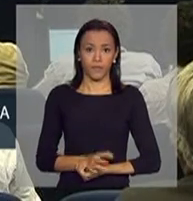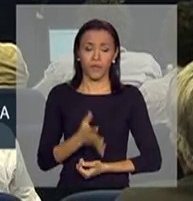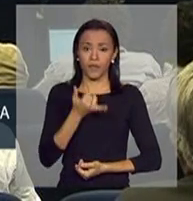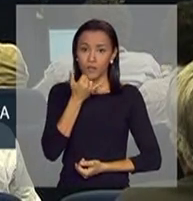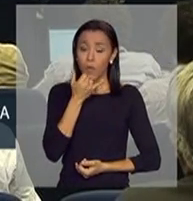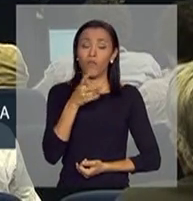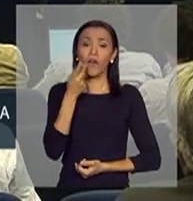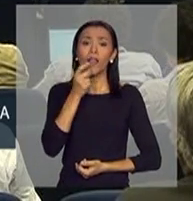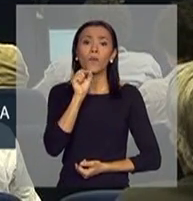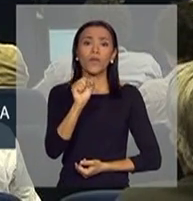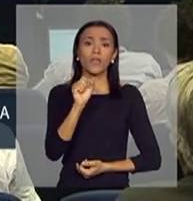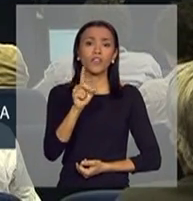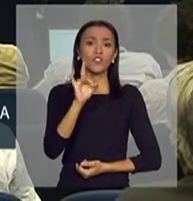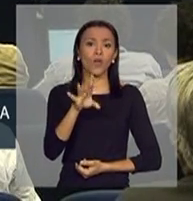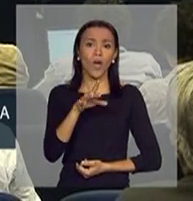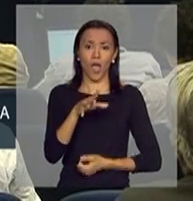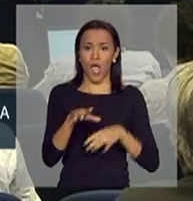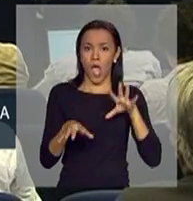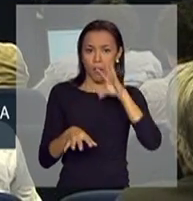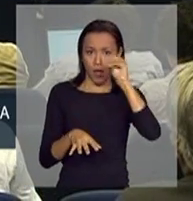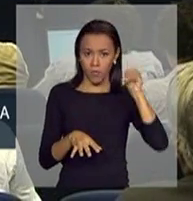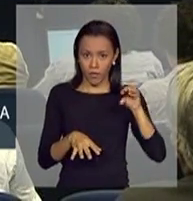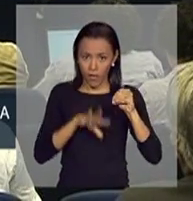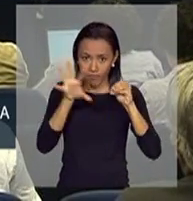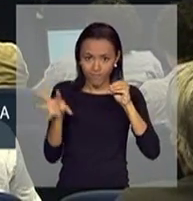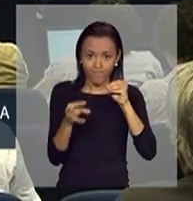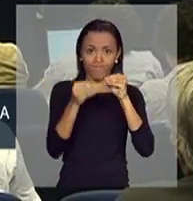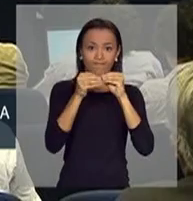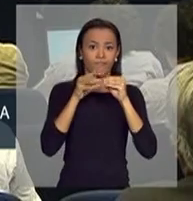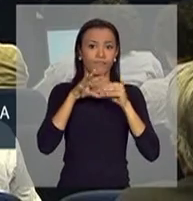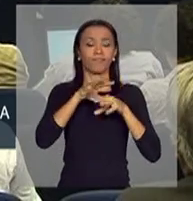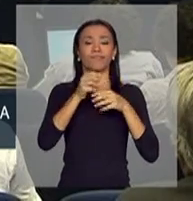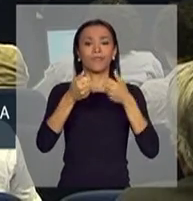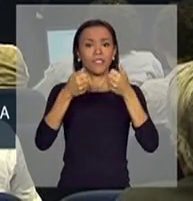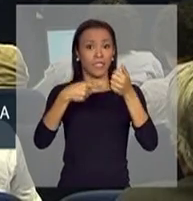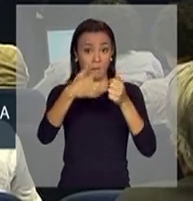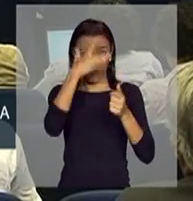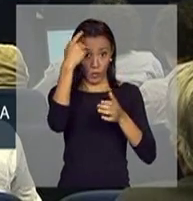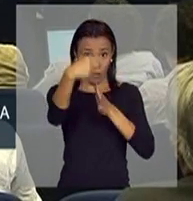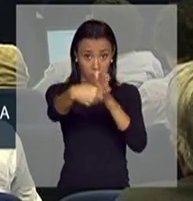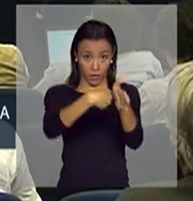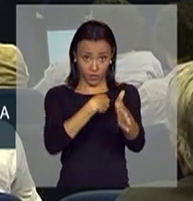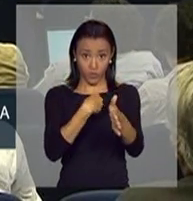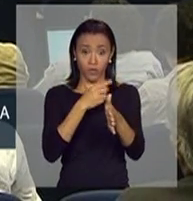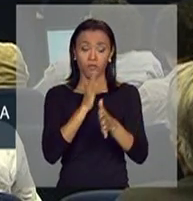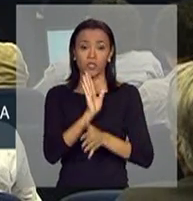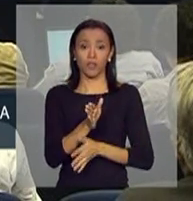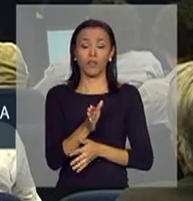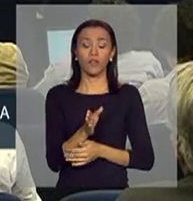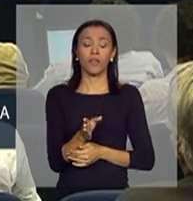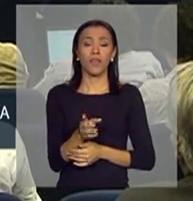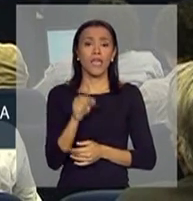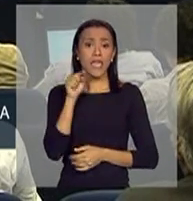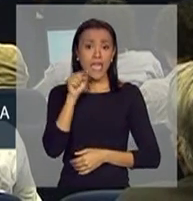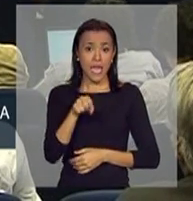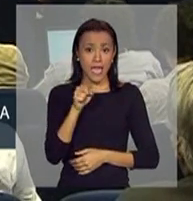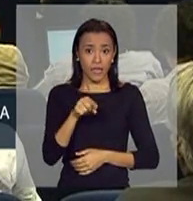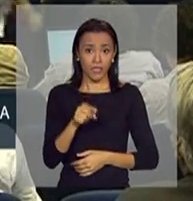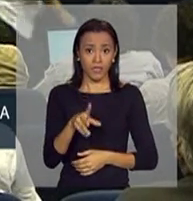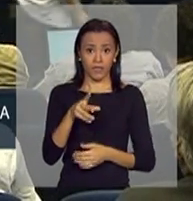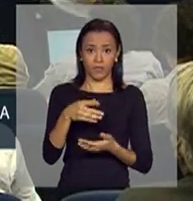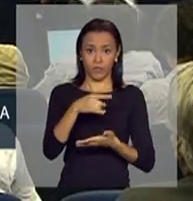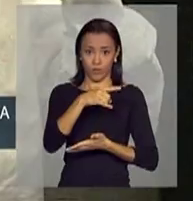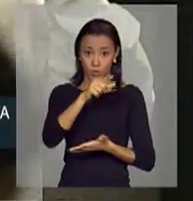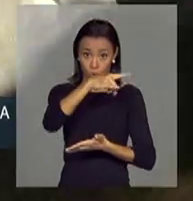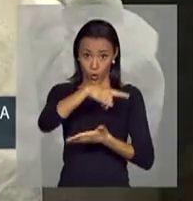Desculpa, é só completar o argumento para o jornalista que perguntou, que é o seguinte, esse prontuário de pessoas